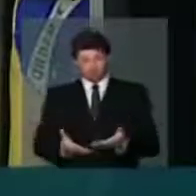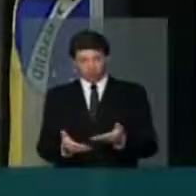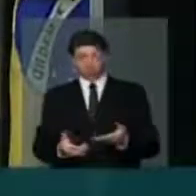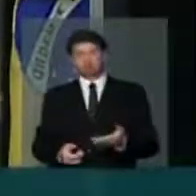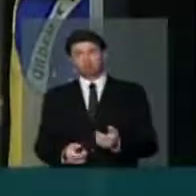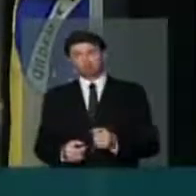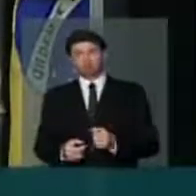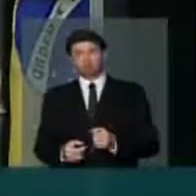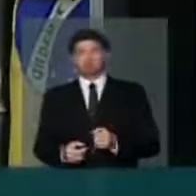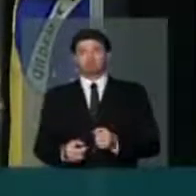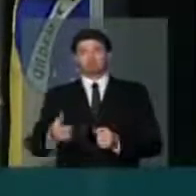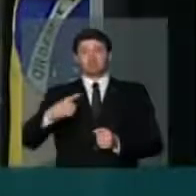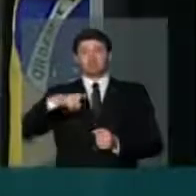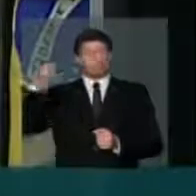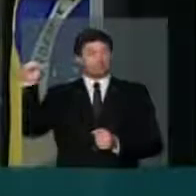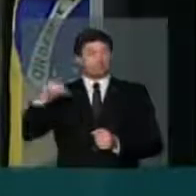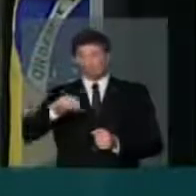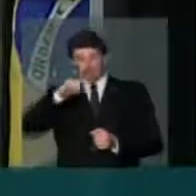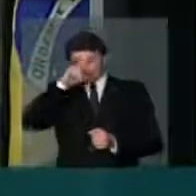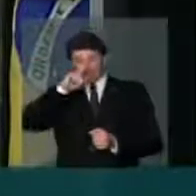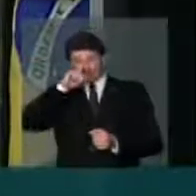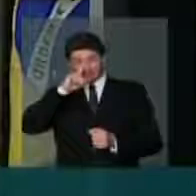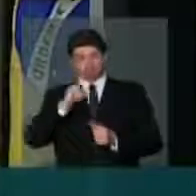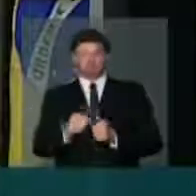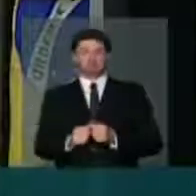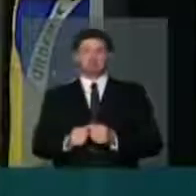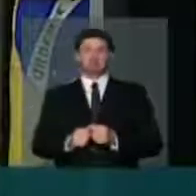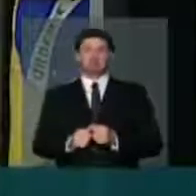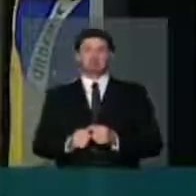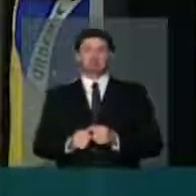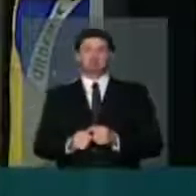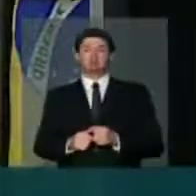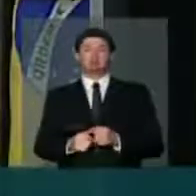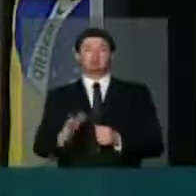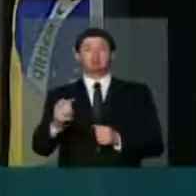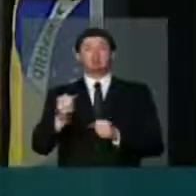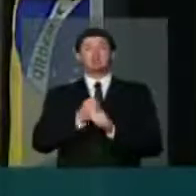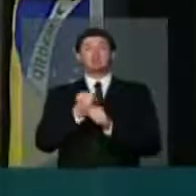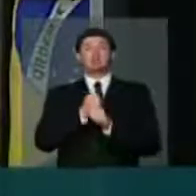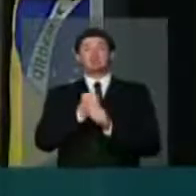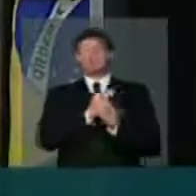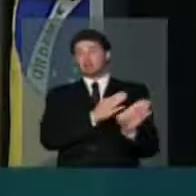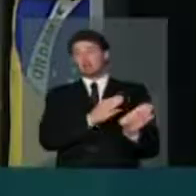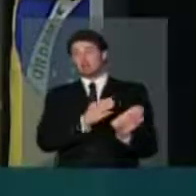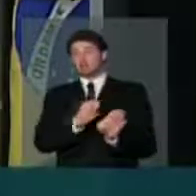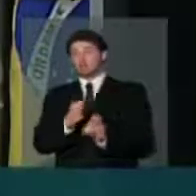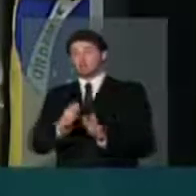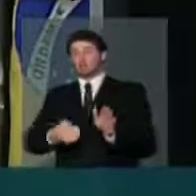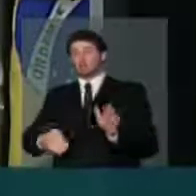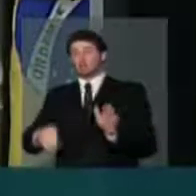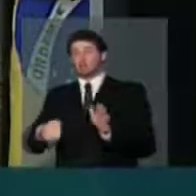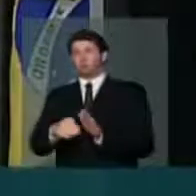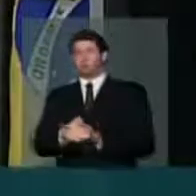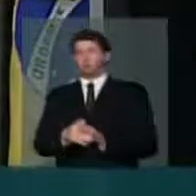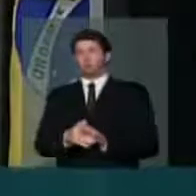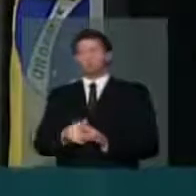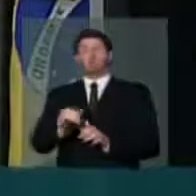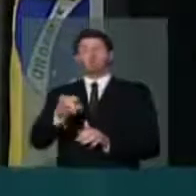passa por sua pior crise em muito tempo, tudo deve ser